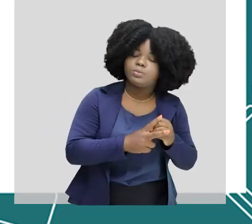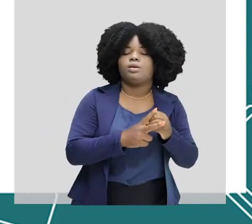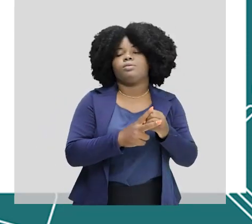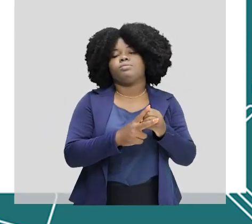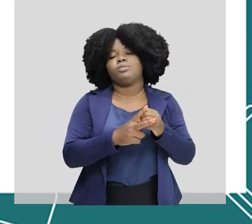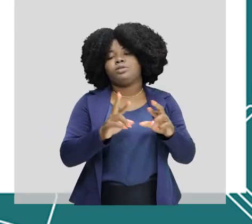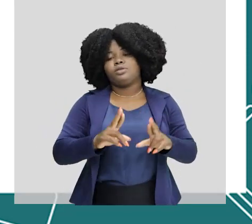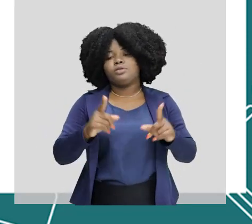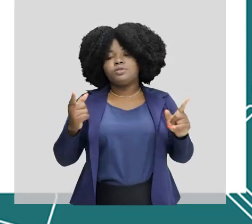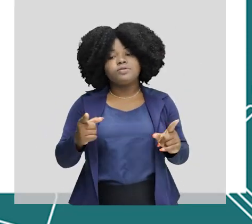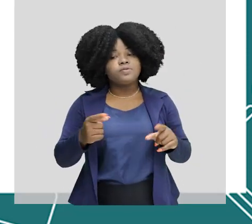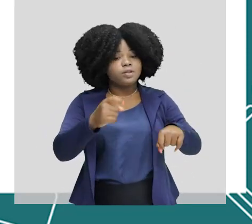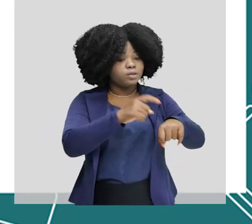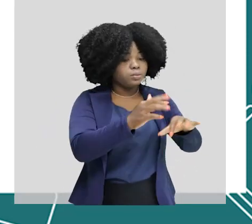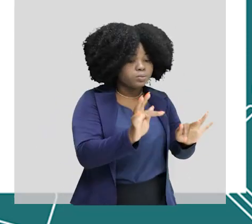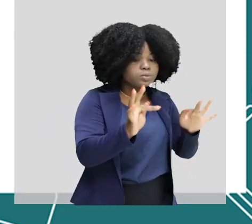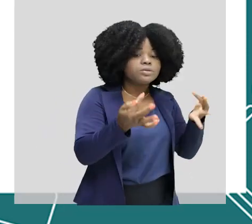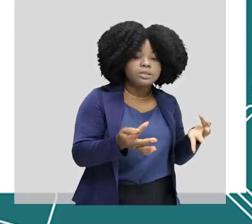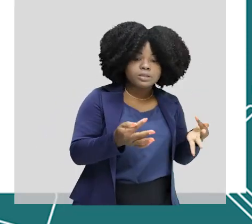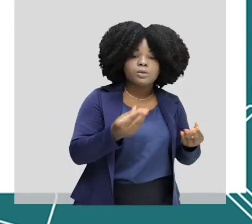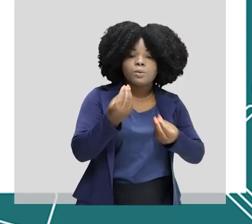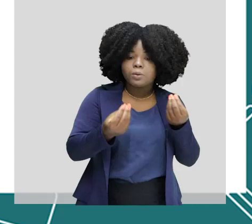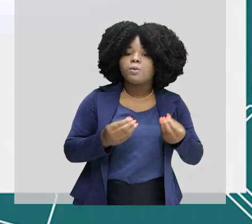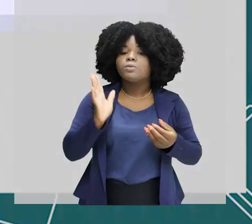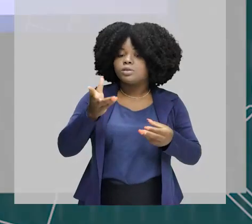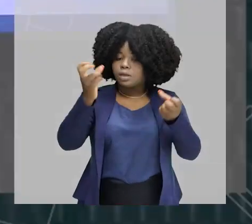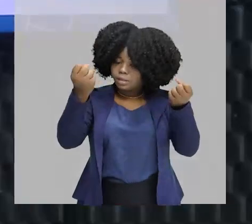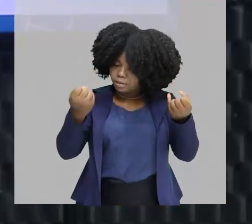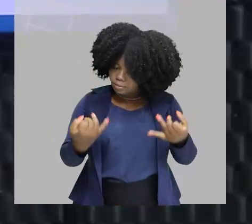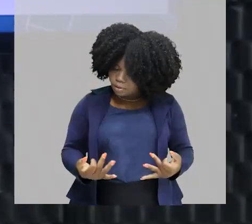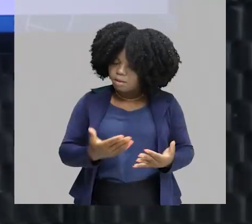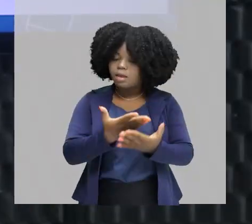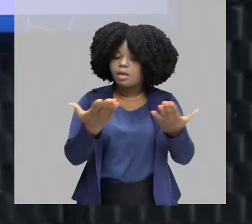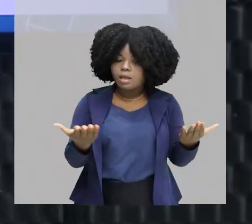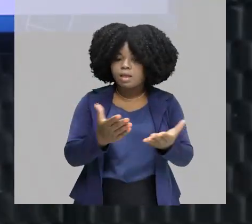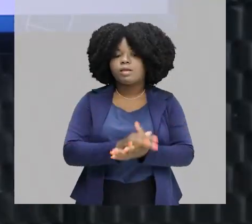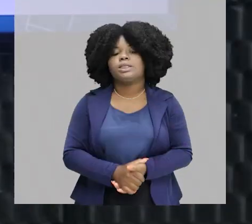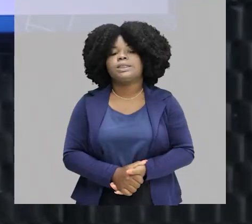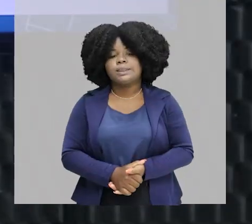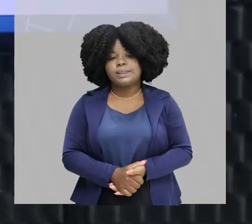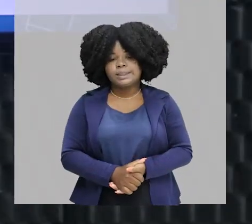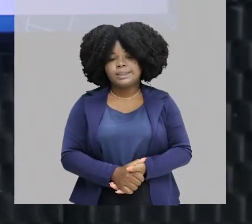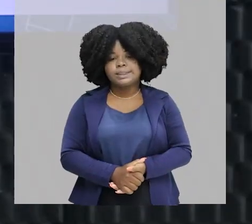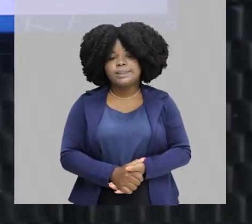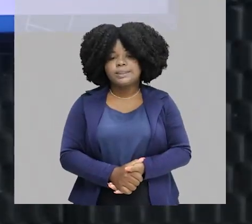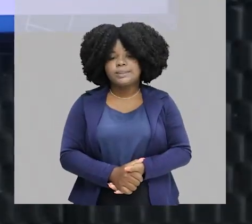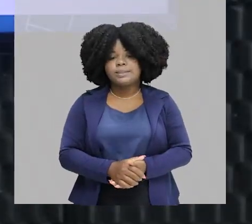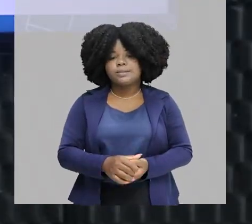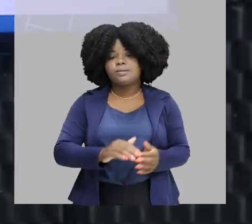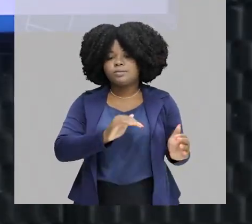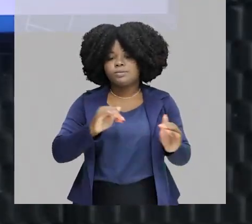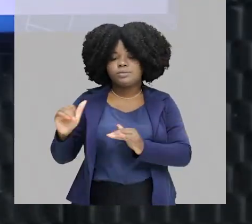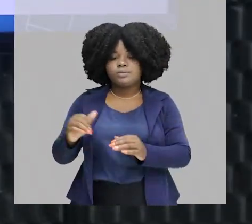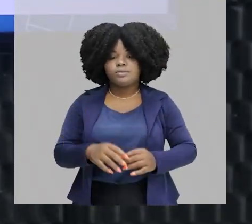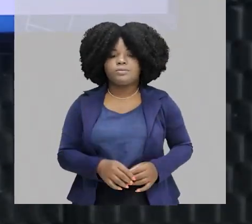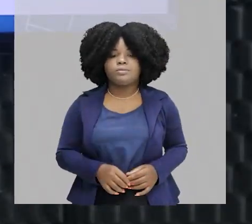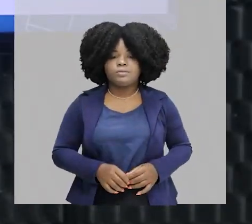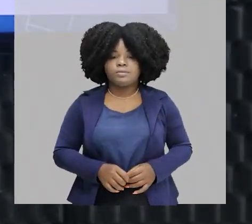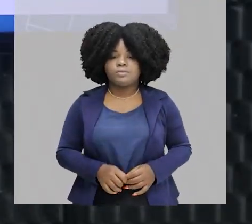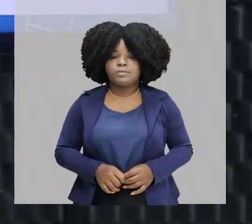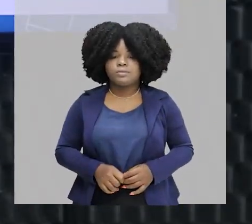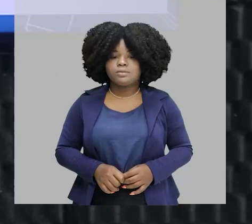tempos simples, como a gente já viu nas aulas de língua inglesa. It consists, quer dizer, ele consiste, ele é formado